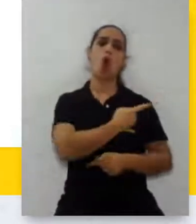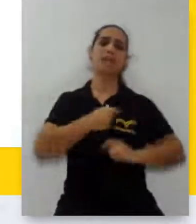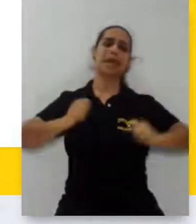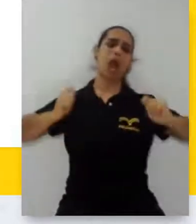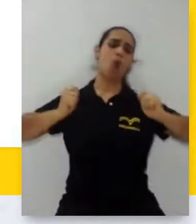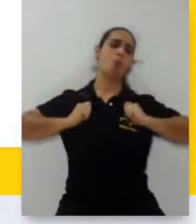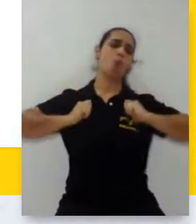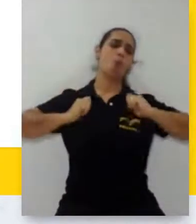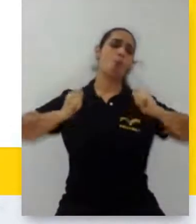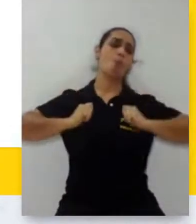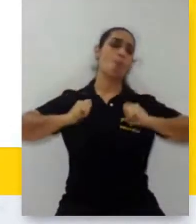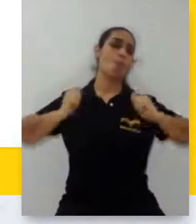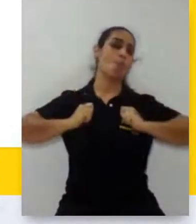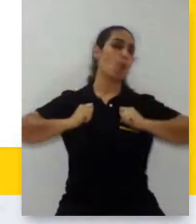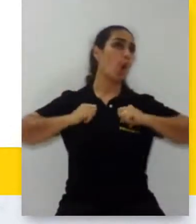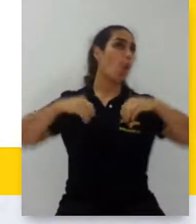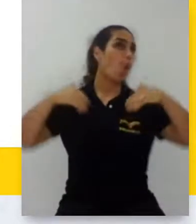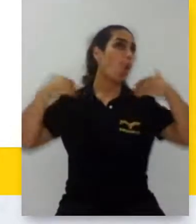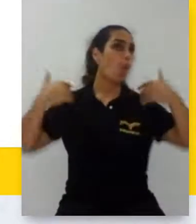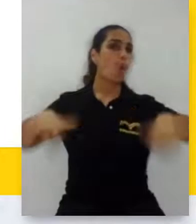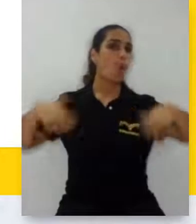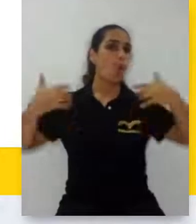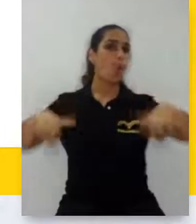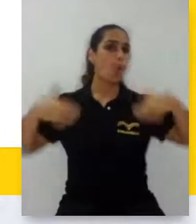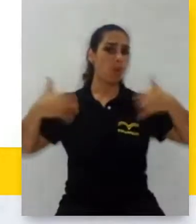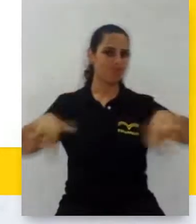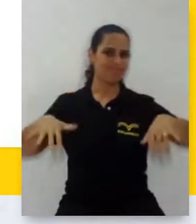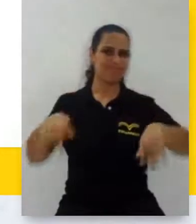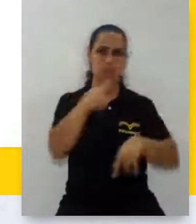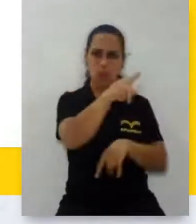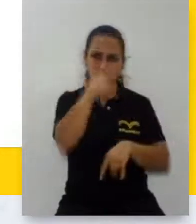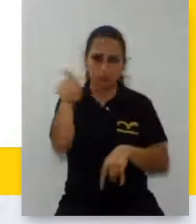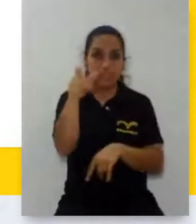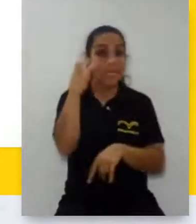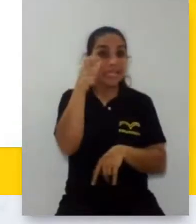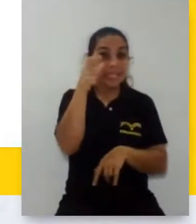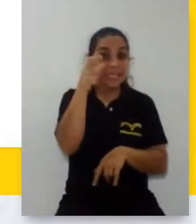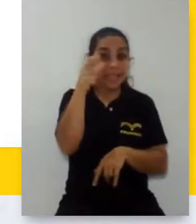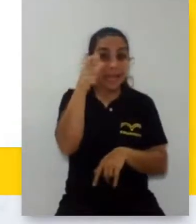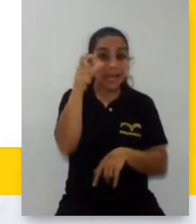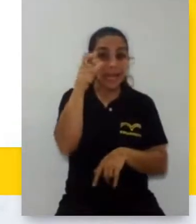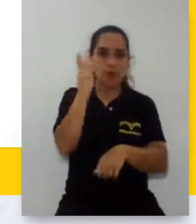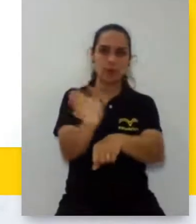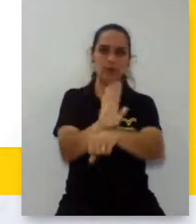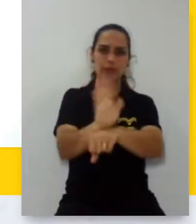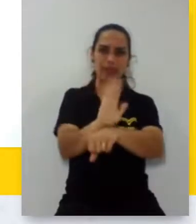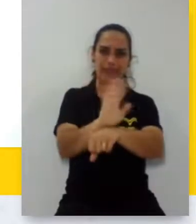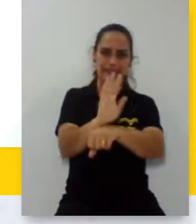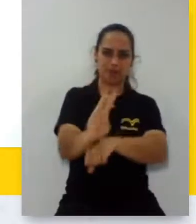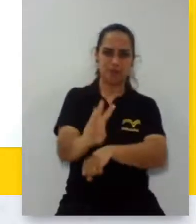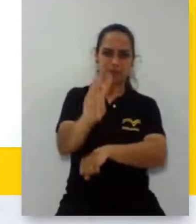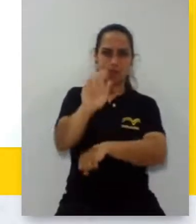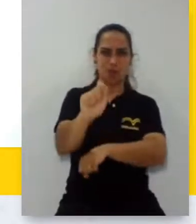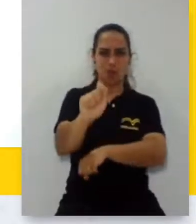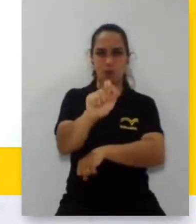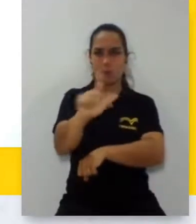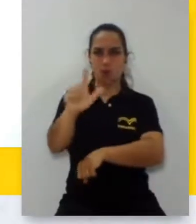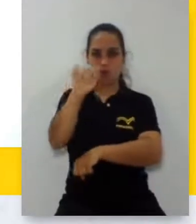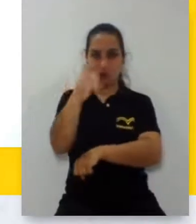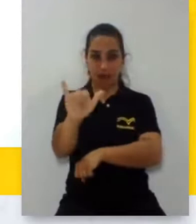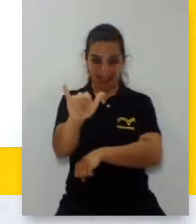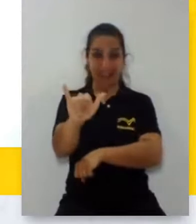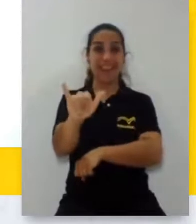Wall-E, o robozinho. Então, naquele filme, as pessoas vão morar no espaço, elas estão morando numa espaçonave no espaço, está todo mundo, desculpe a expressão, mas todo